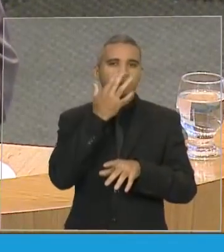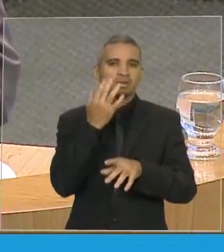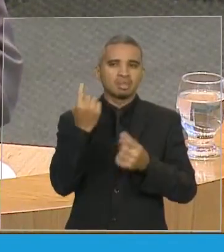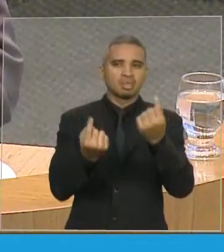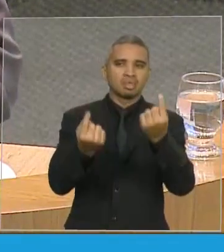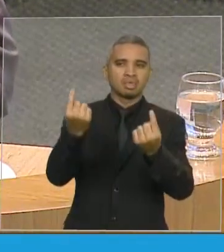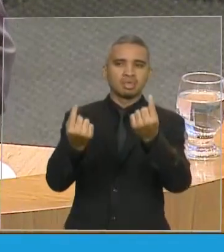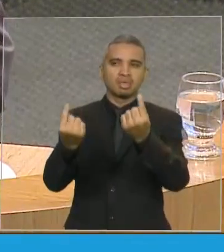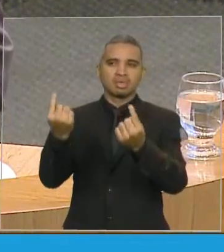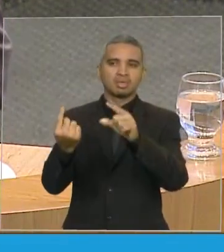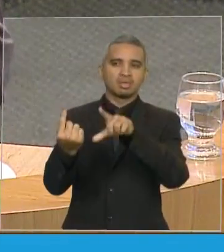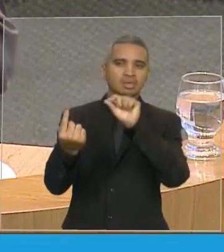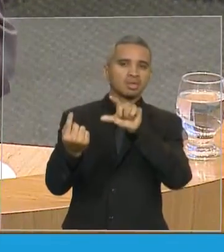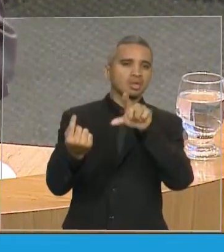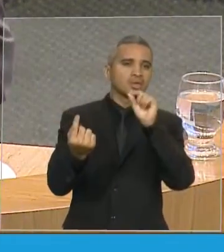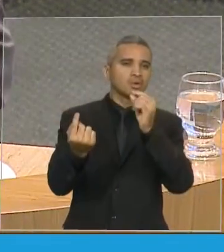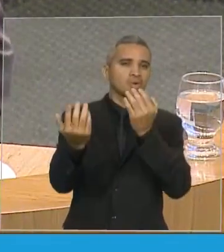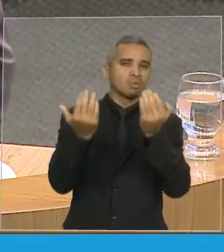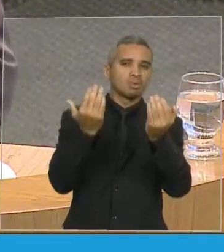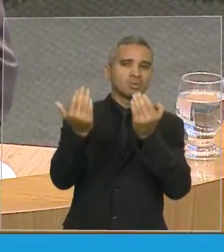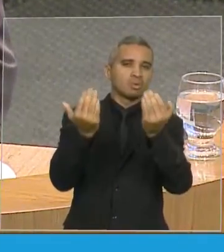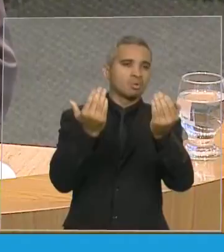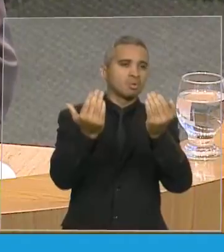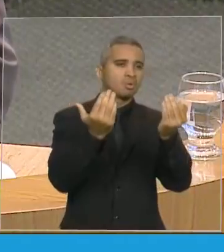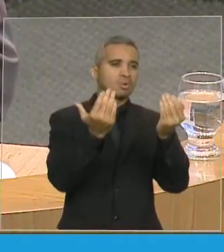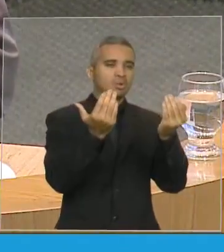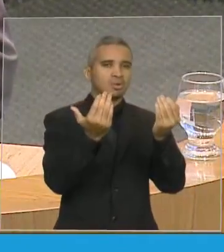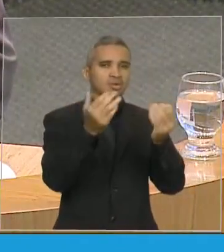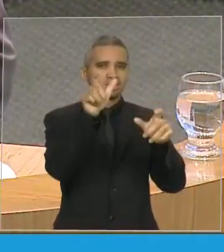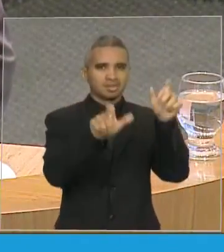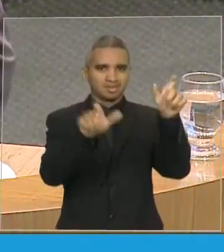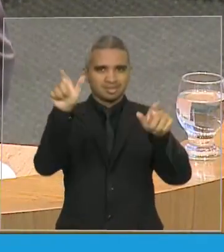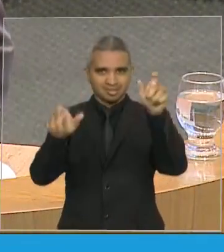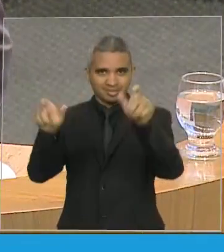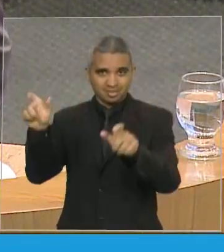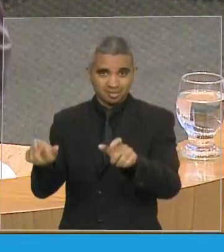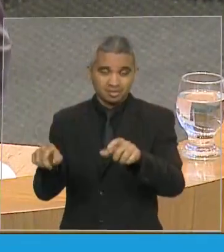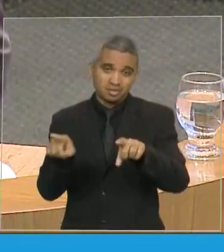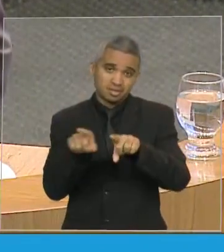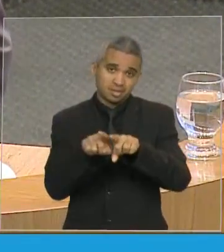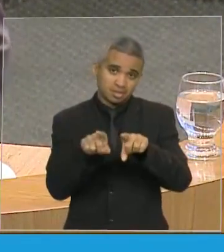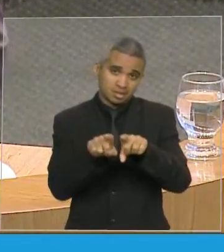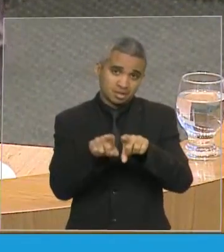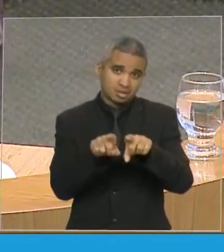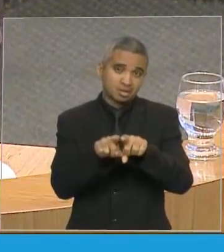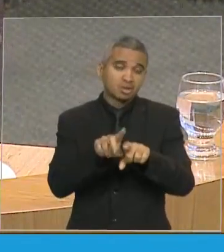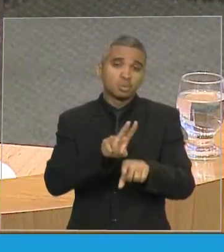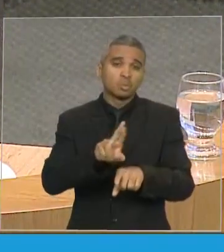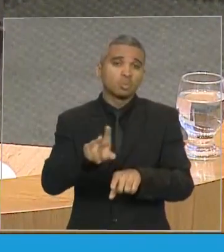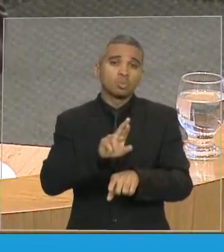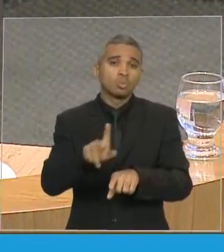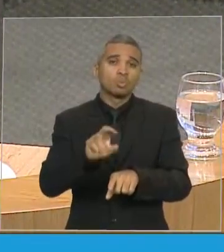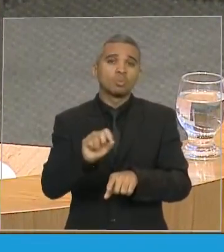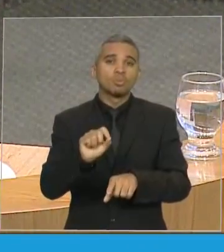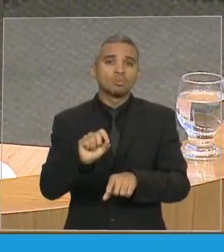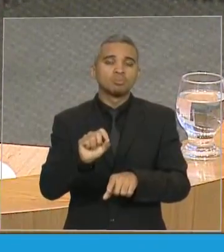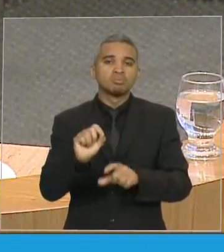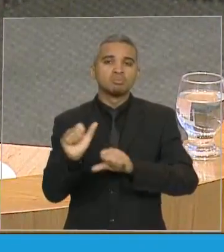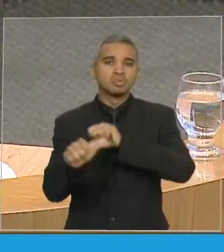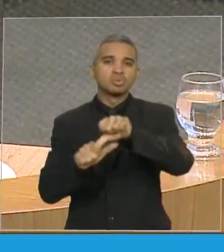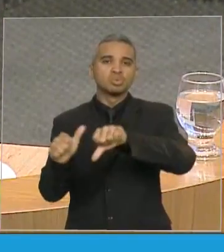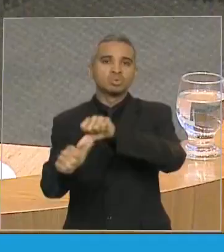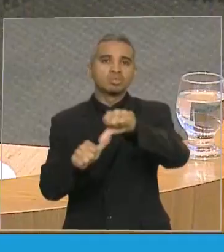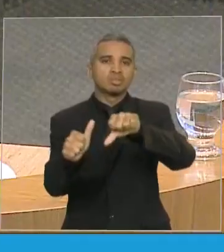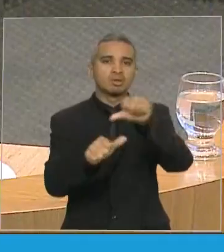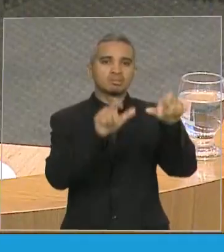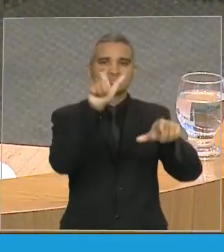Ela é seletiva. E, mais do que isso, ela é uma justiça que não é restaurativa. A nossa ideia